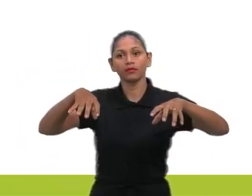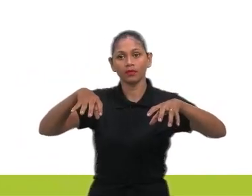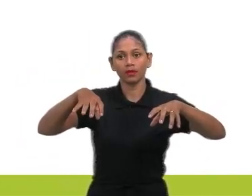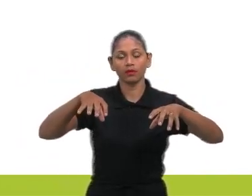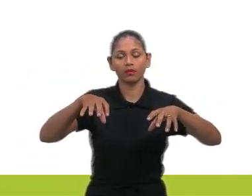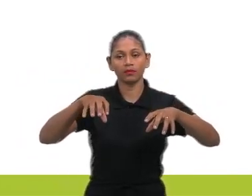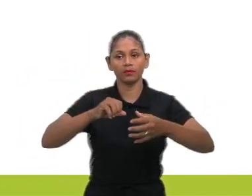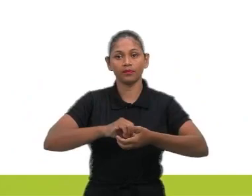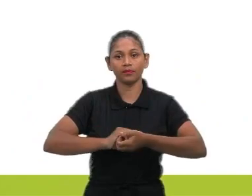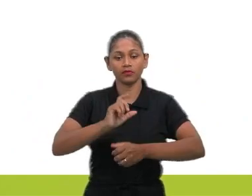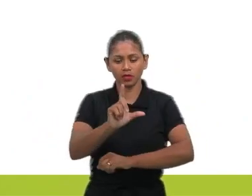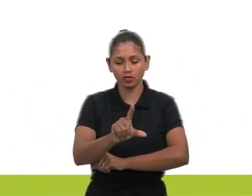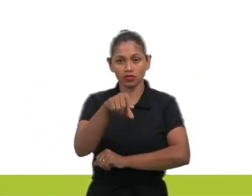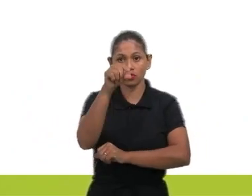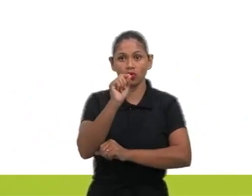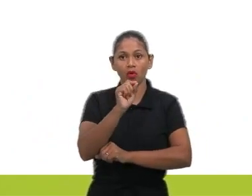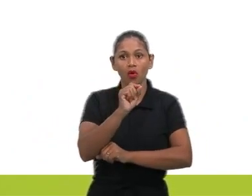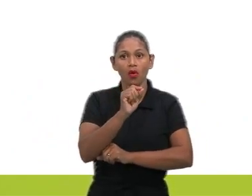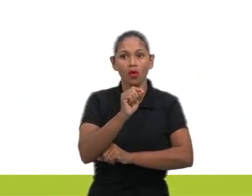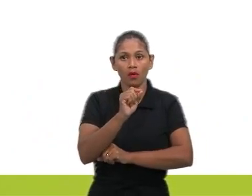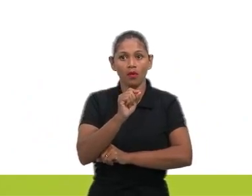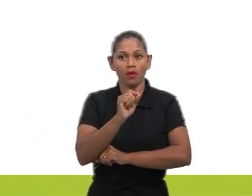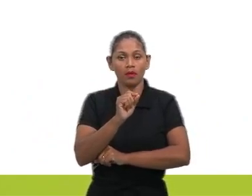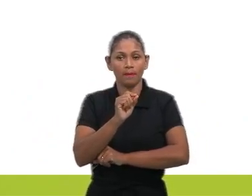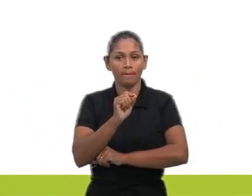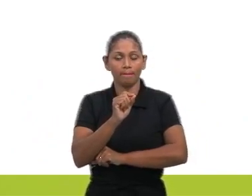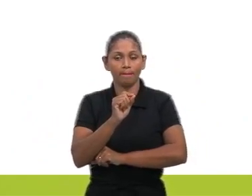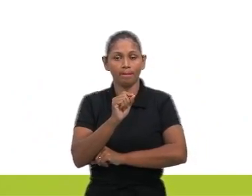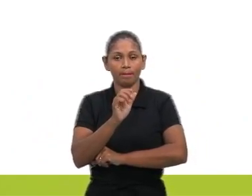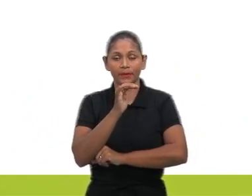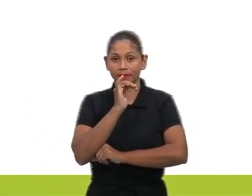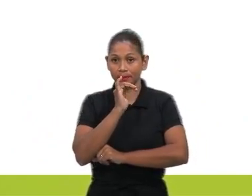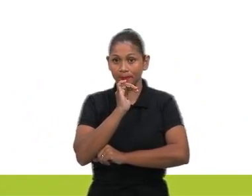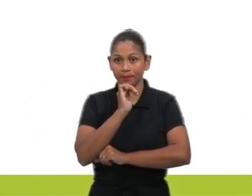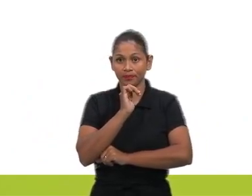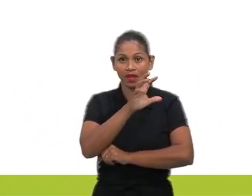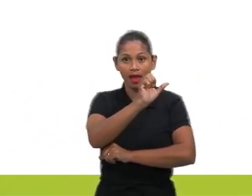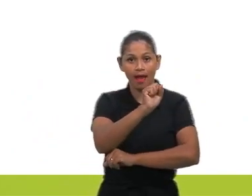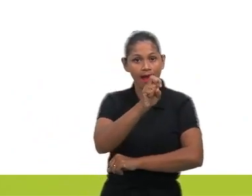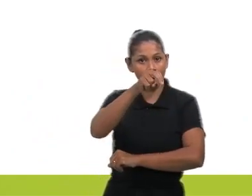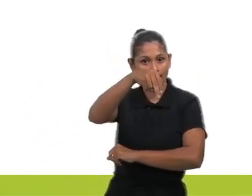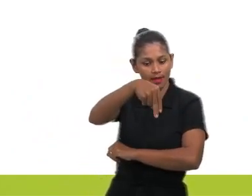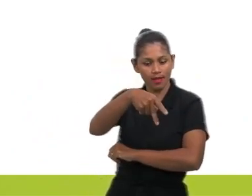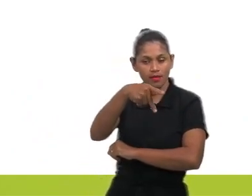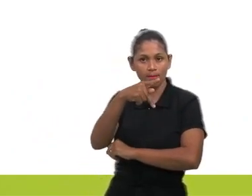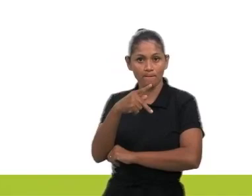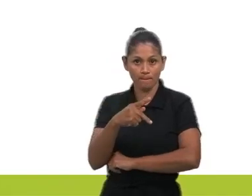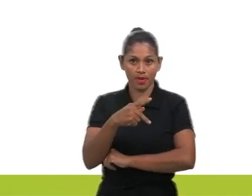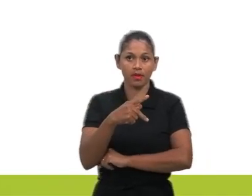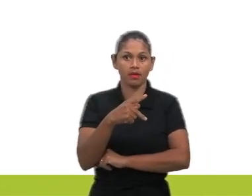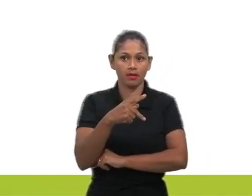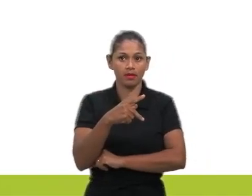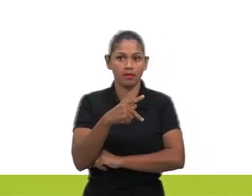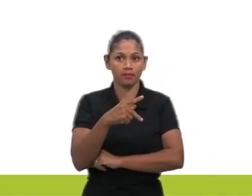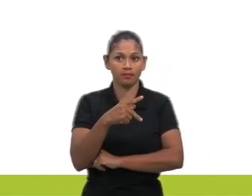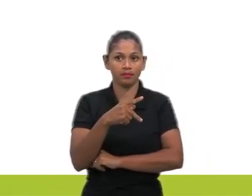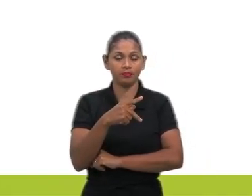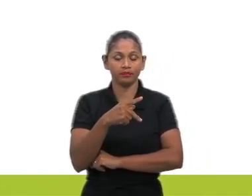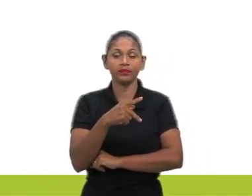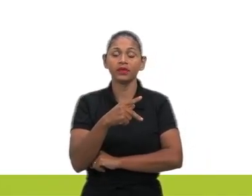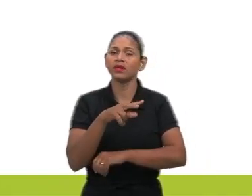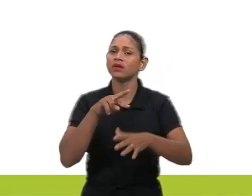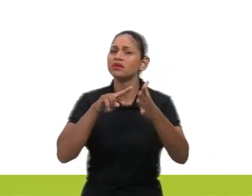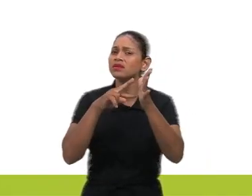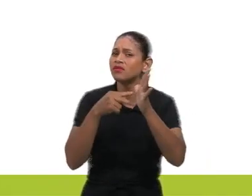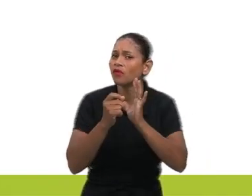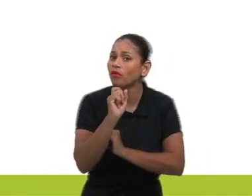né? Ou você escolhe P a P. O que significa isso? Aqui eu tenho A de N tomados P a P, né? Isso